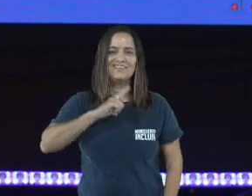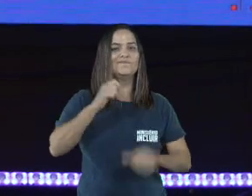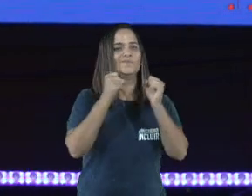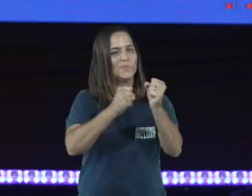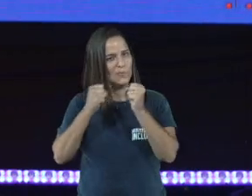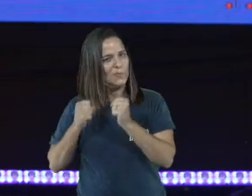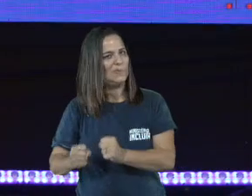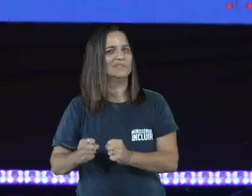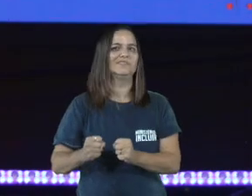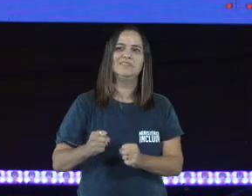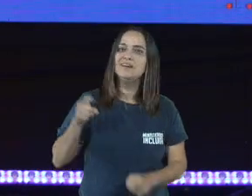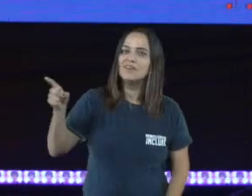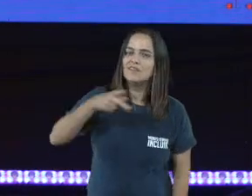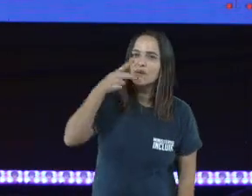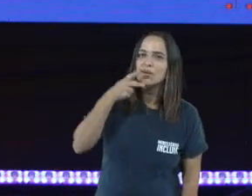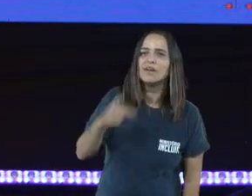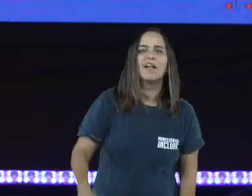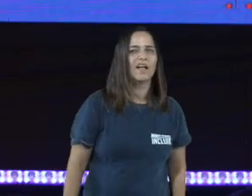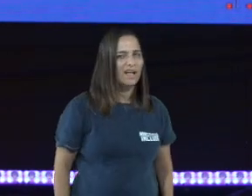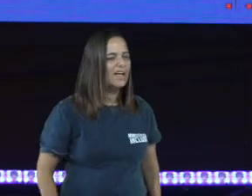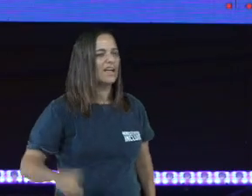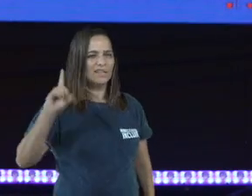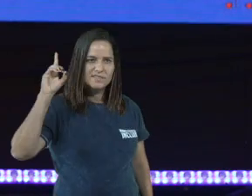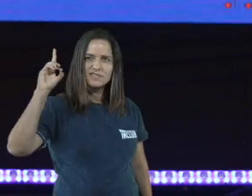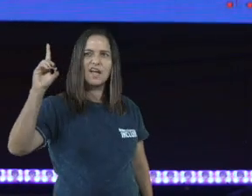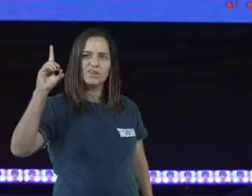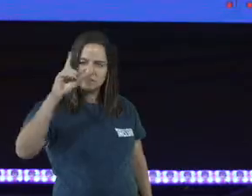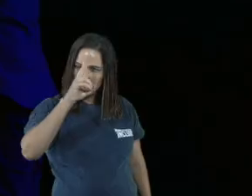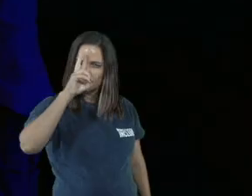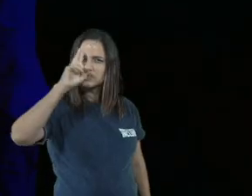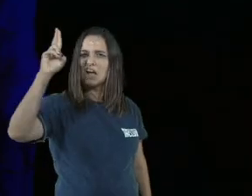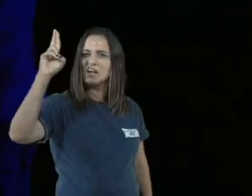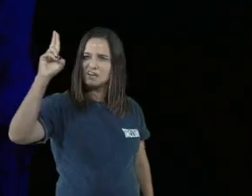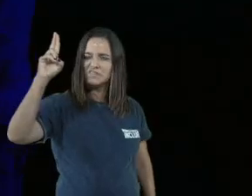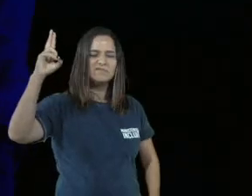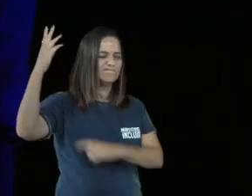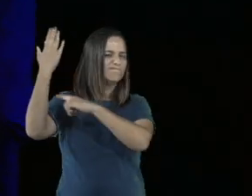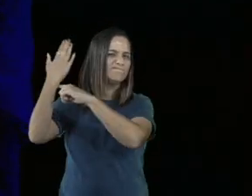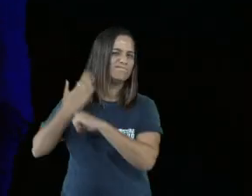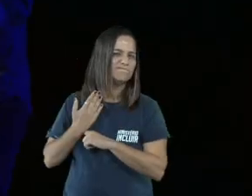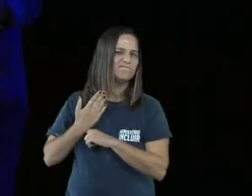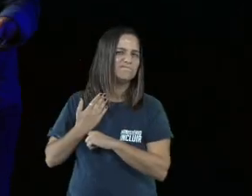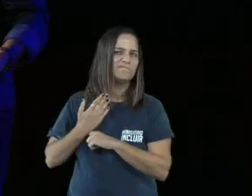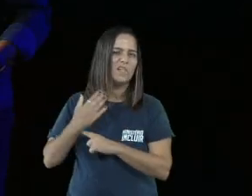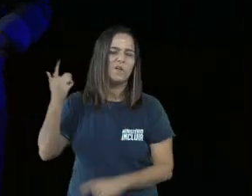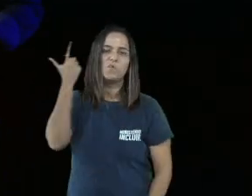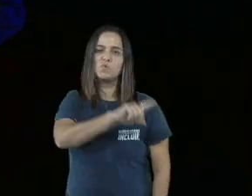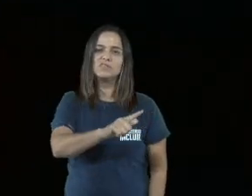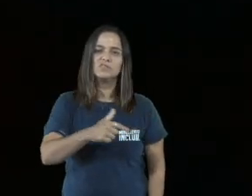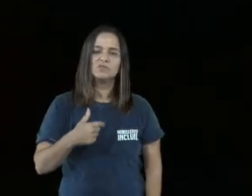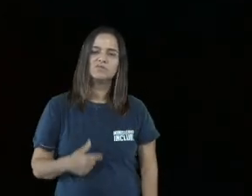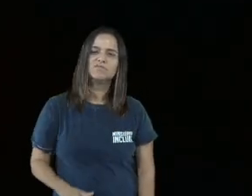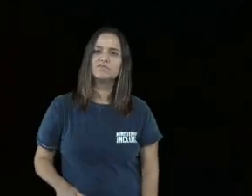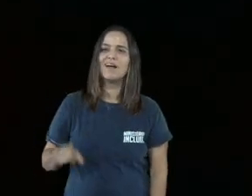afirmou o senhor me livrará das mãos do festeiro Eu sabia que